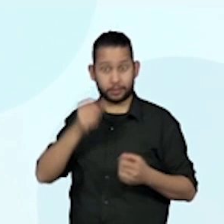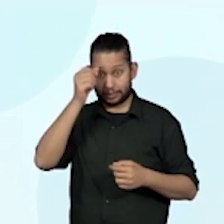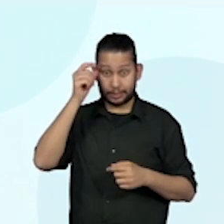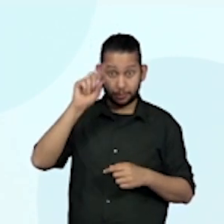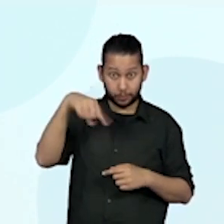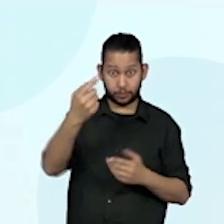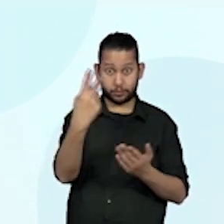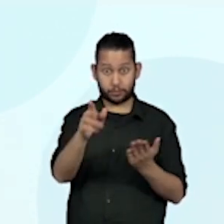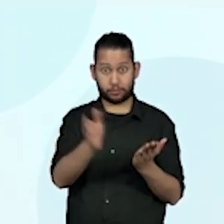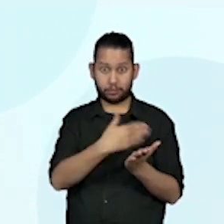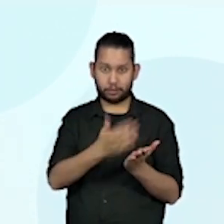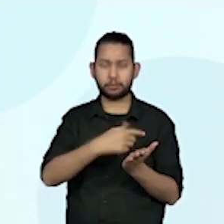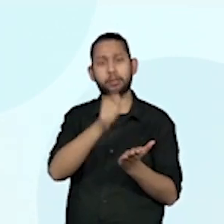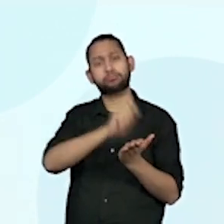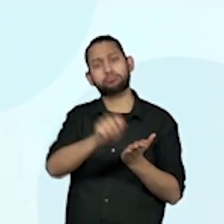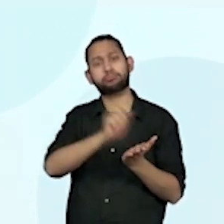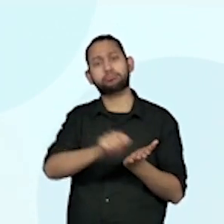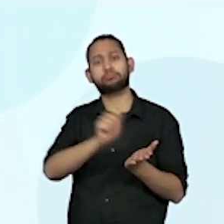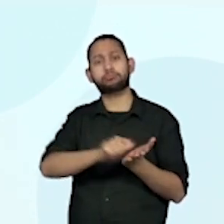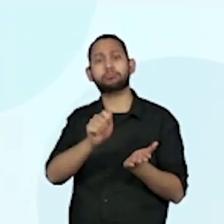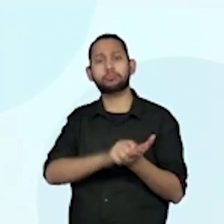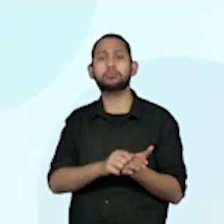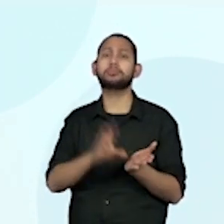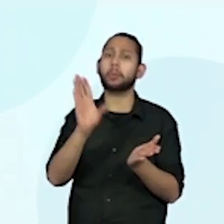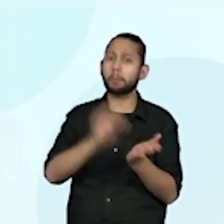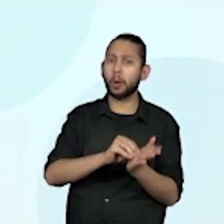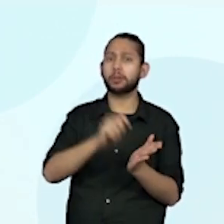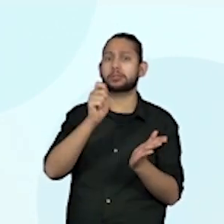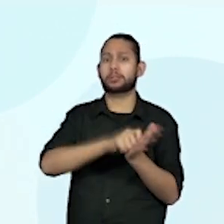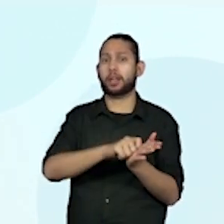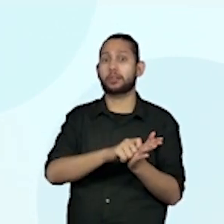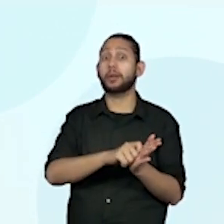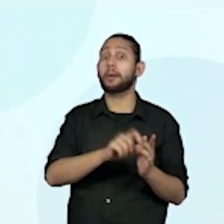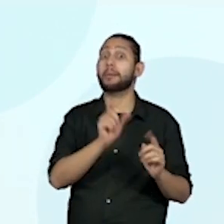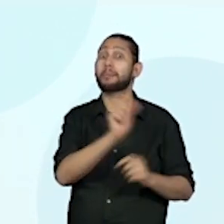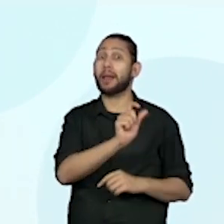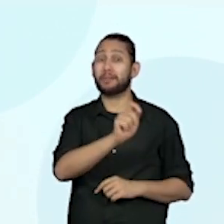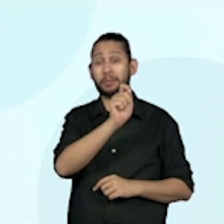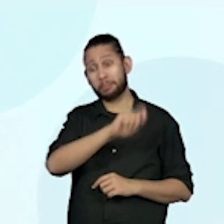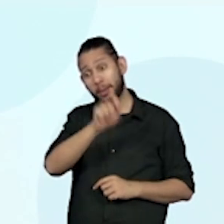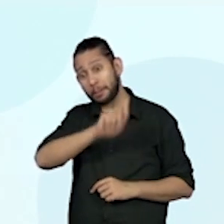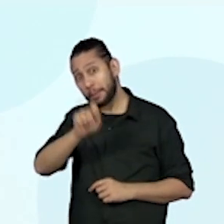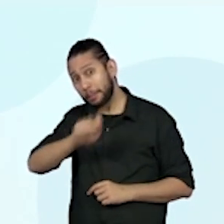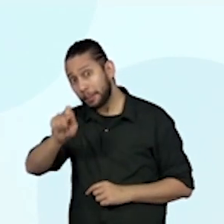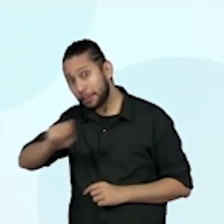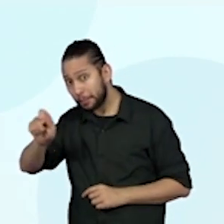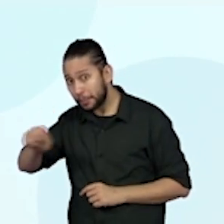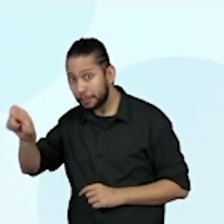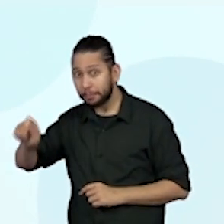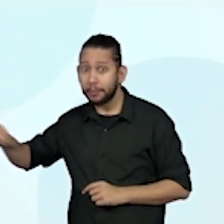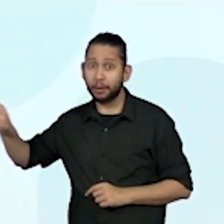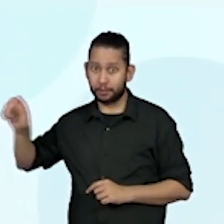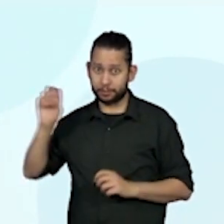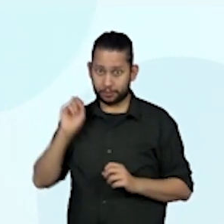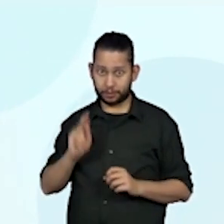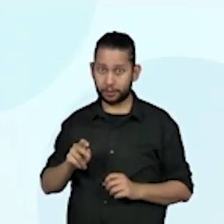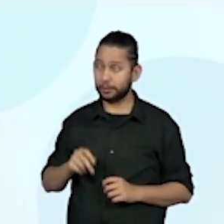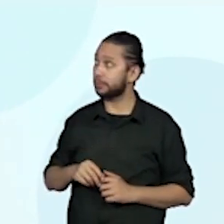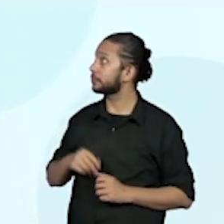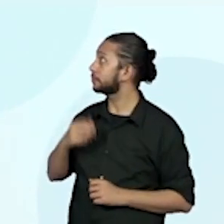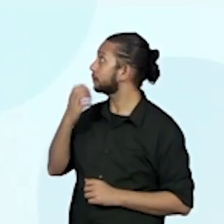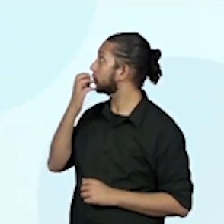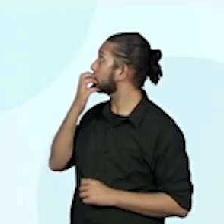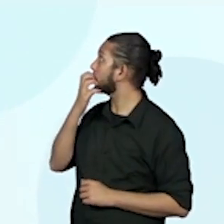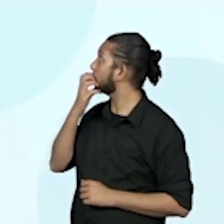vocês costumam fazer os registros, vocês vão escrever por extenso as frações abaixo,